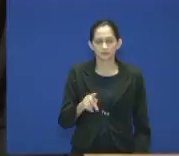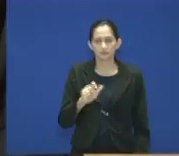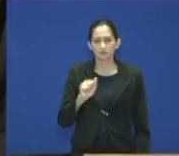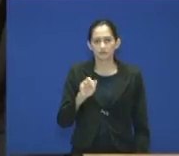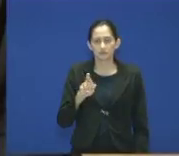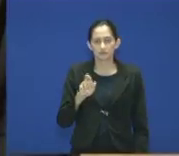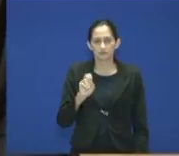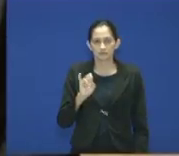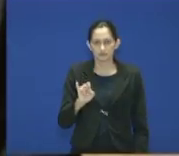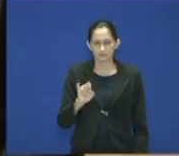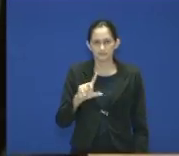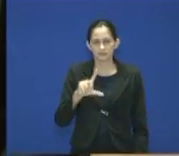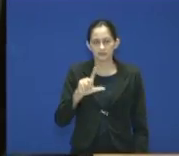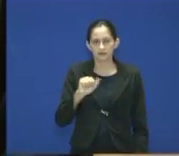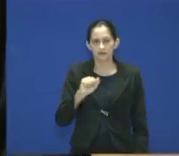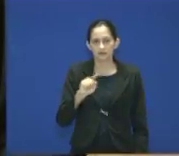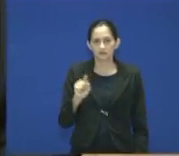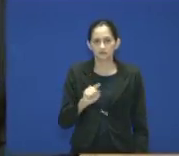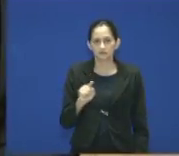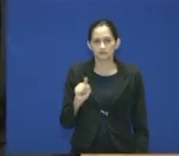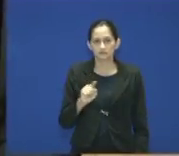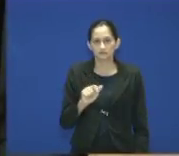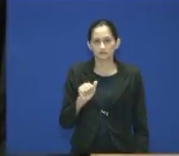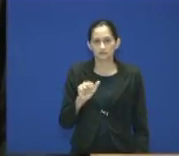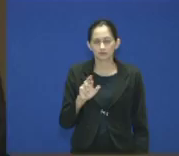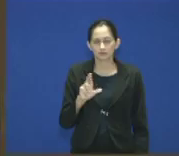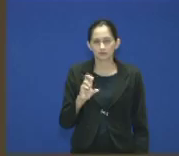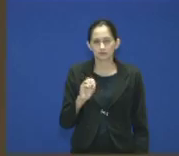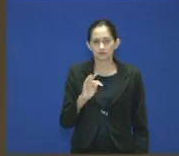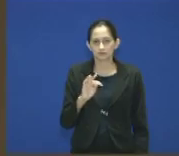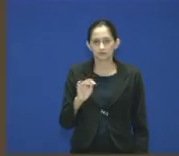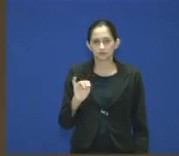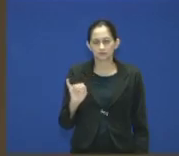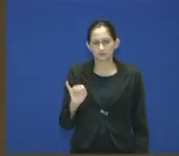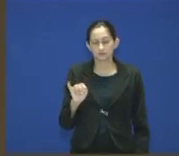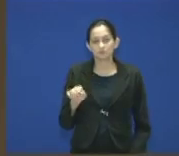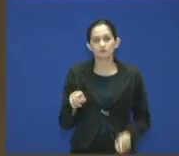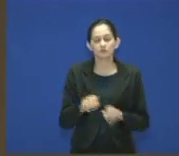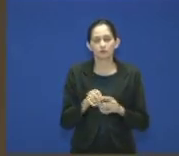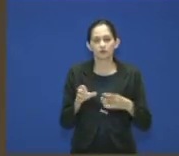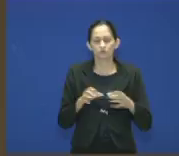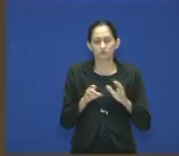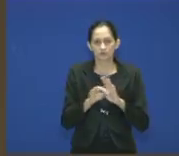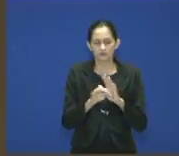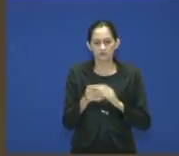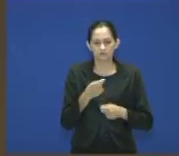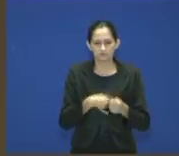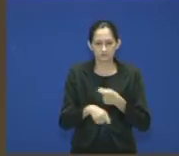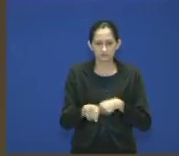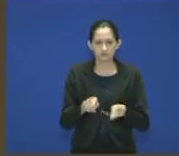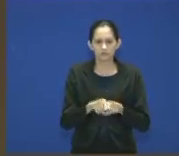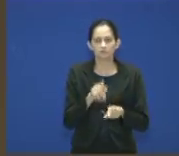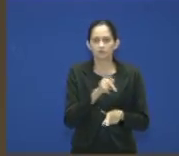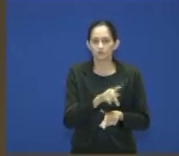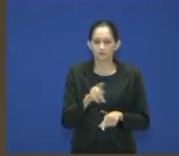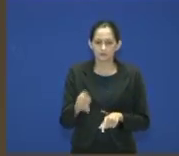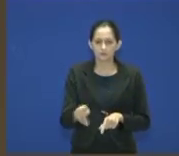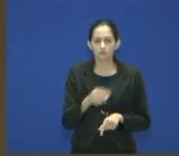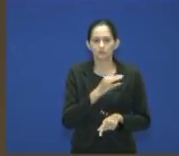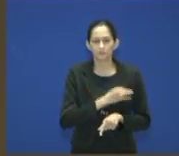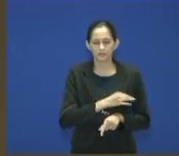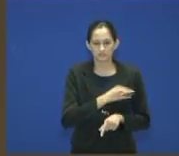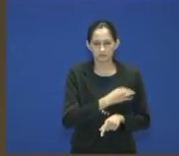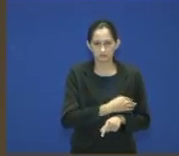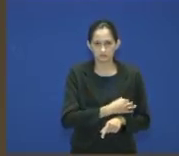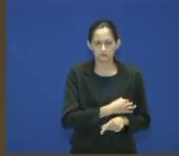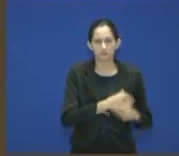Ali Lazzarotti Filho, os coordenadores técnicos administrativos e professores homenageados